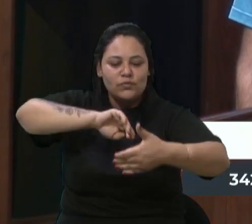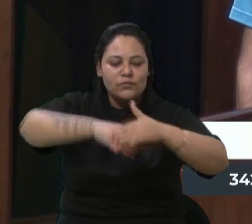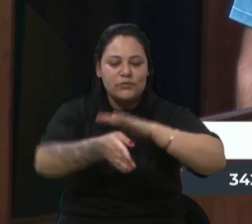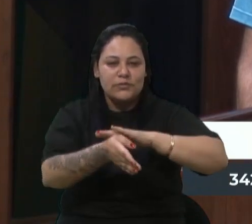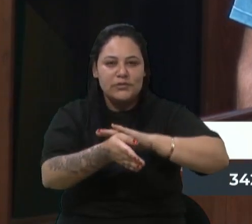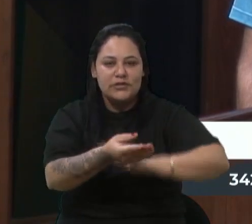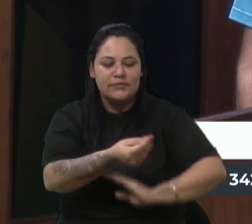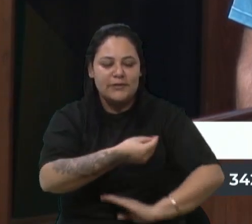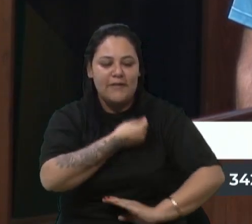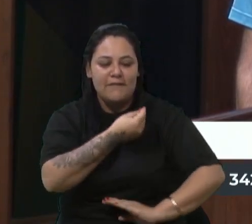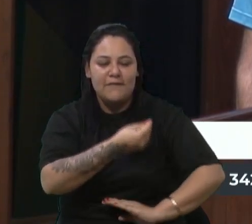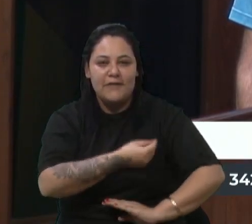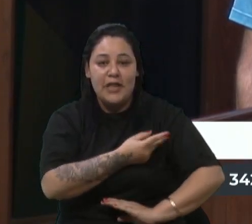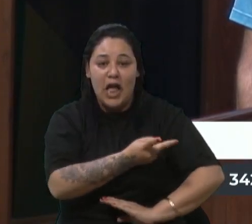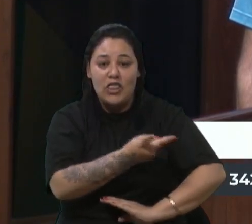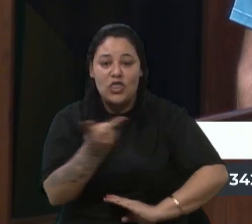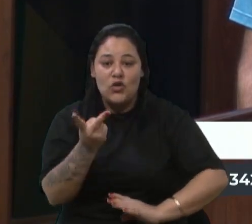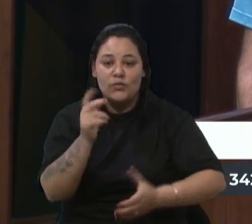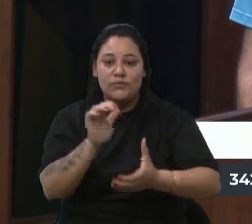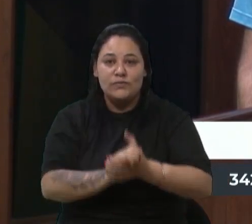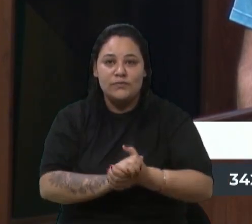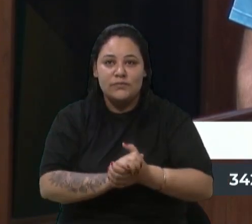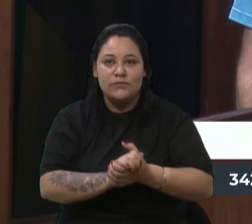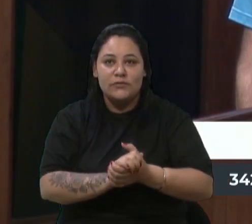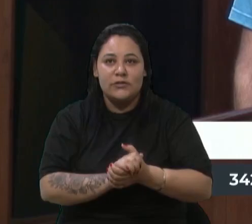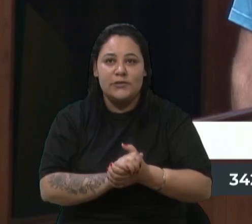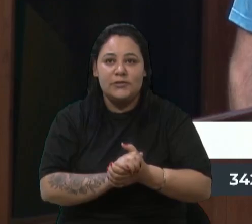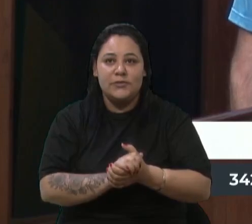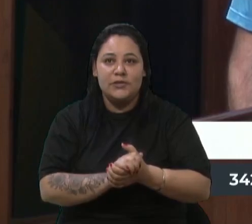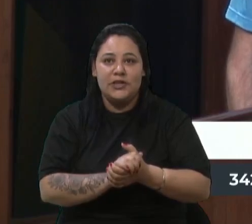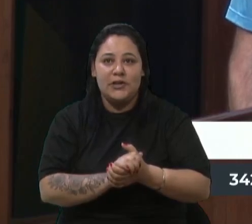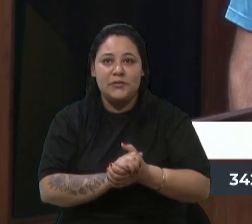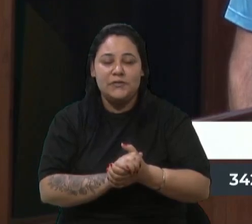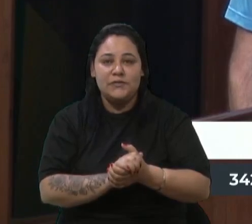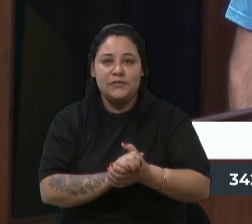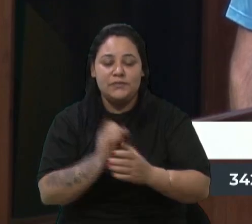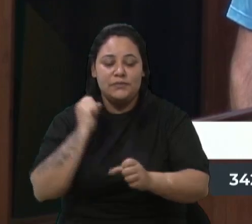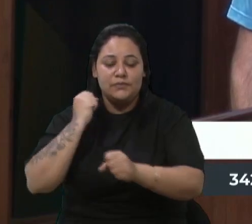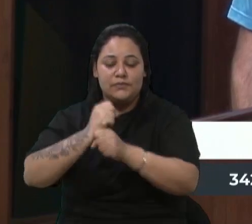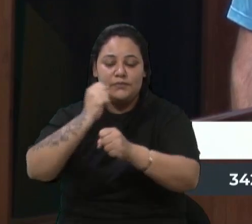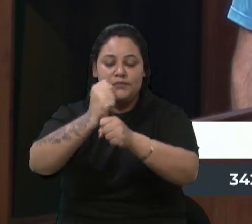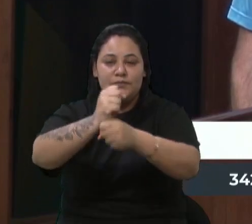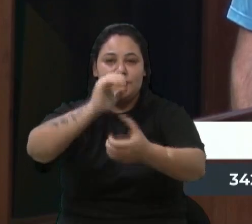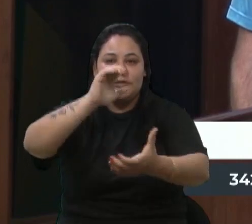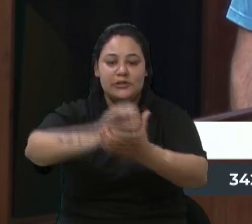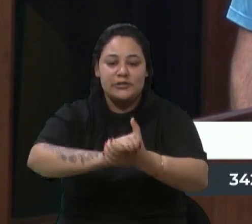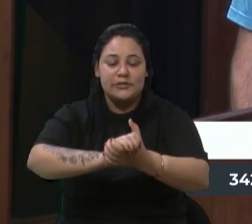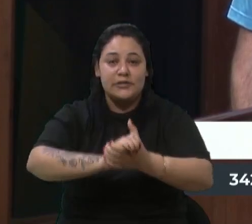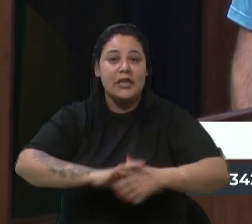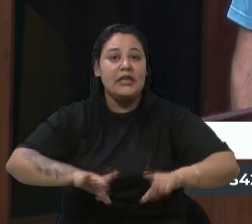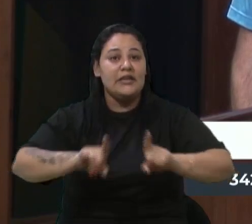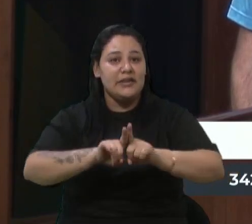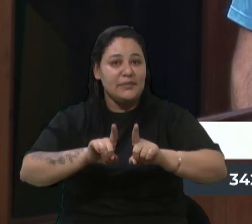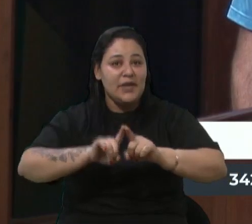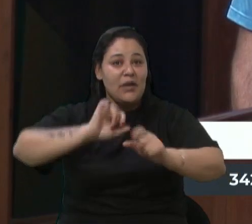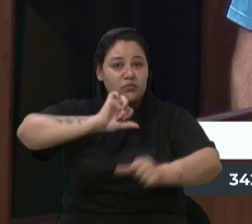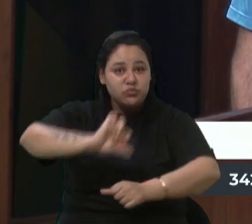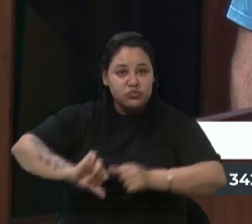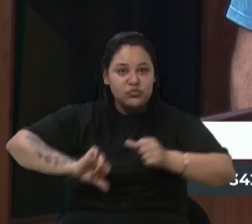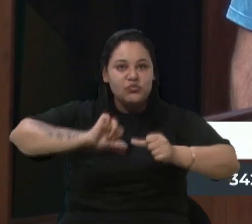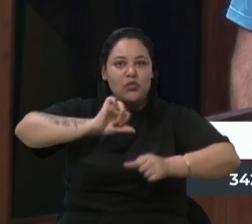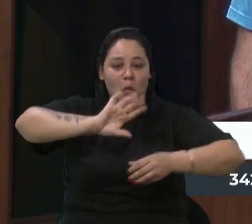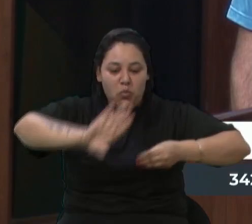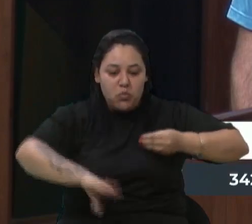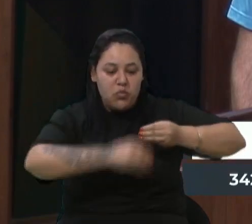da vida a 2 nos primeiros anos de casados. E as mudanças também que vêm com o casamento e com